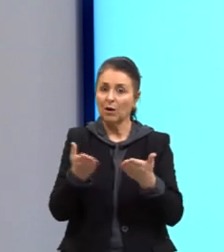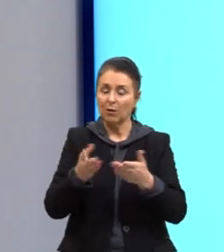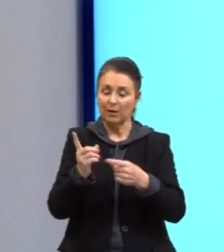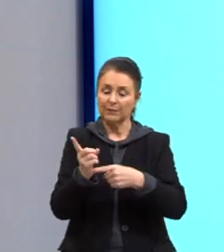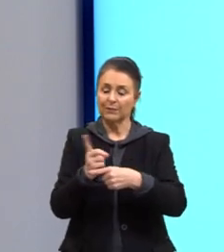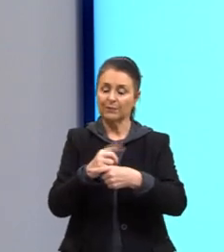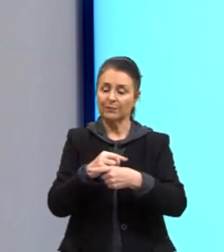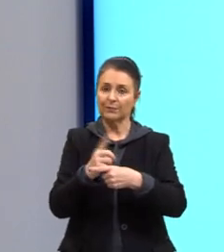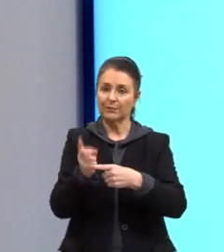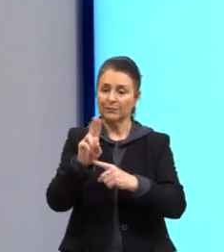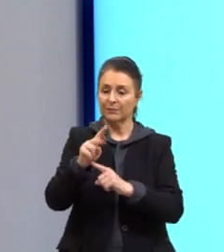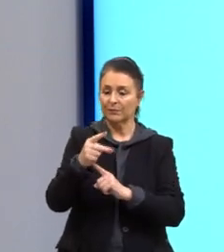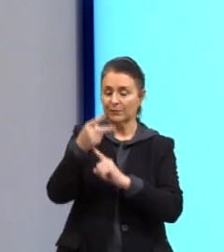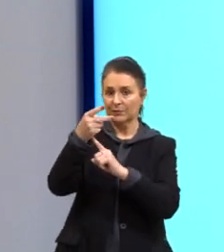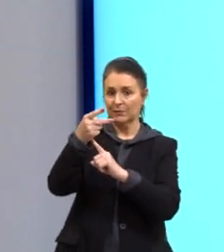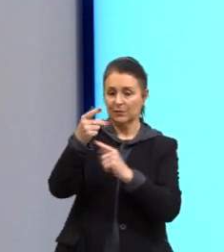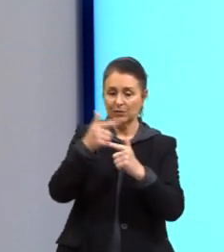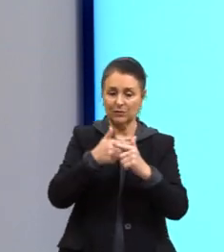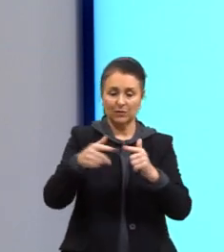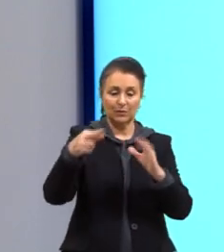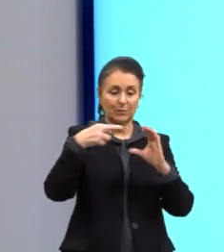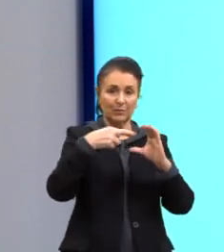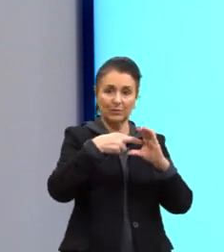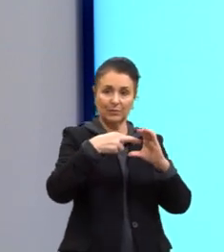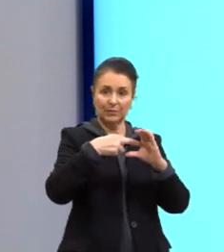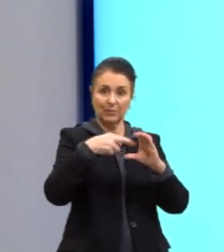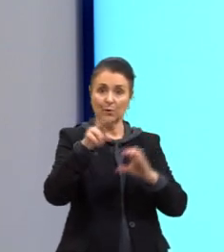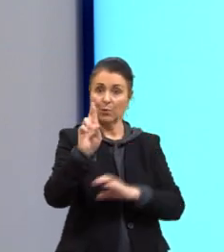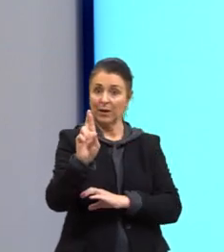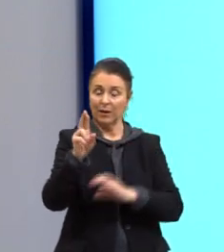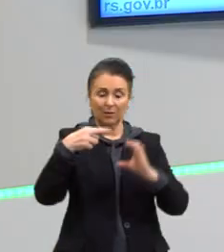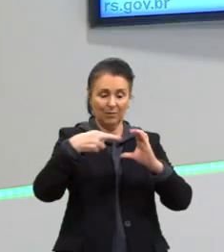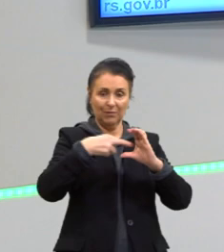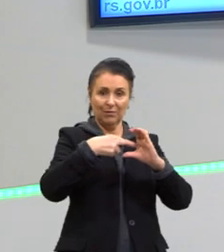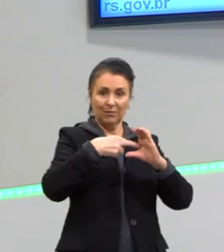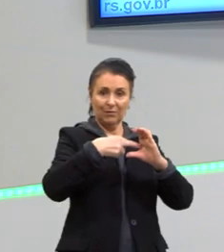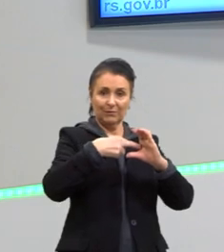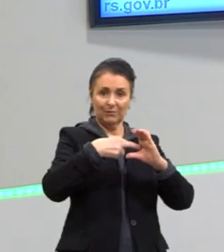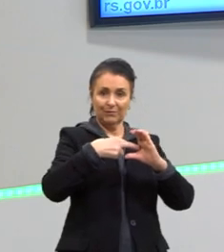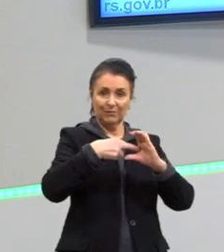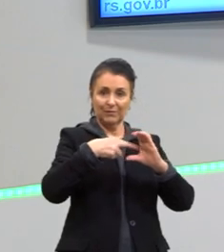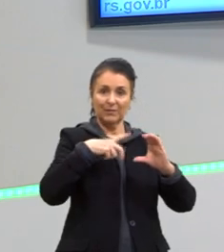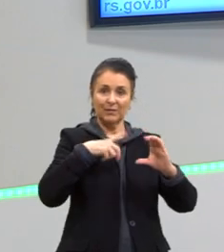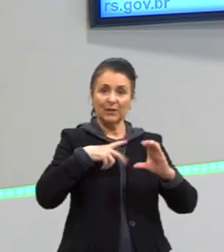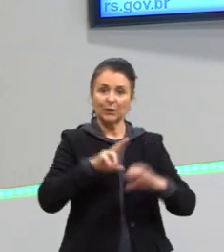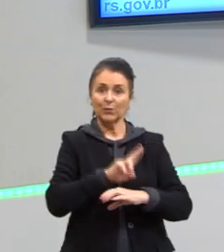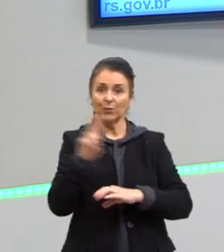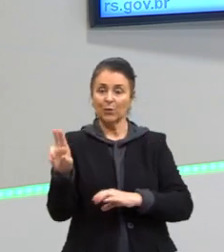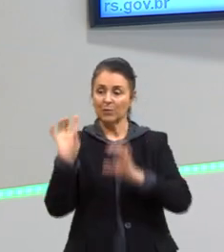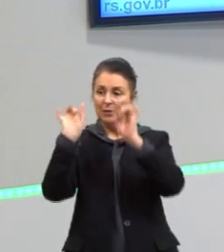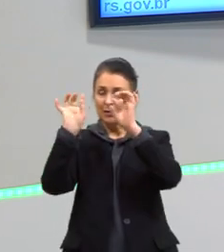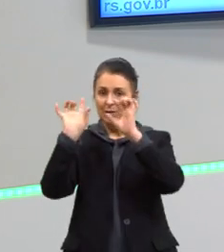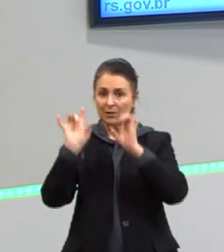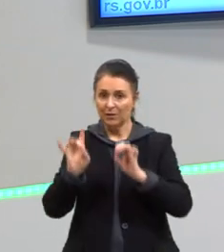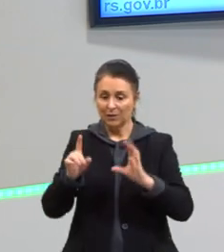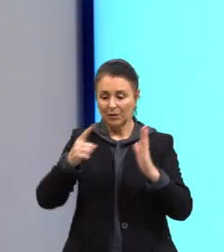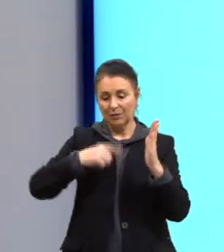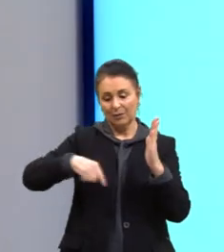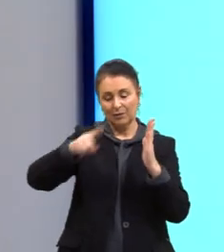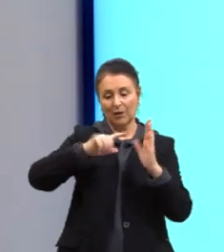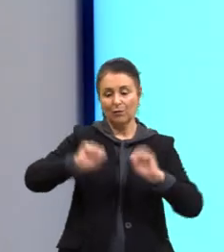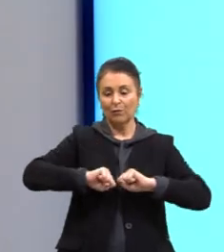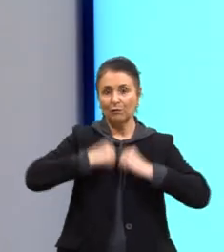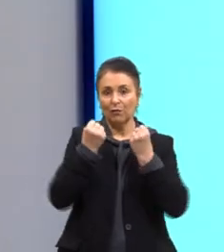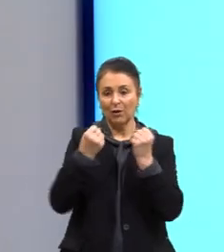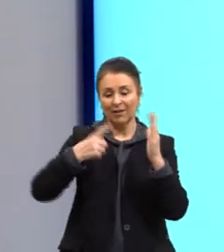ao quadrado dividido pelo R que é o raio né então vejam que ela tem um nome específico força centrípeta e aqui a gente